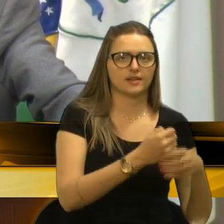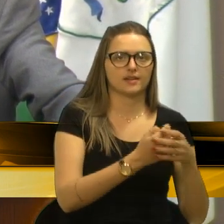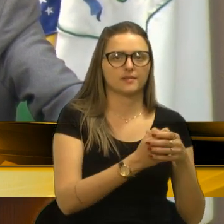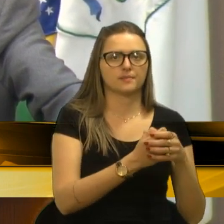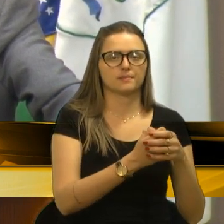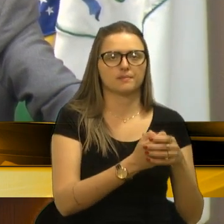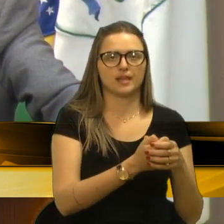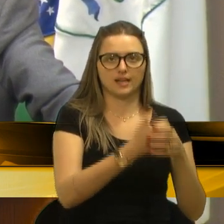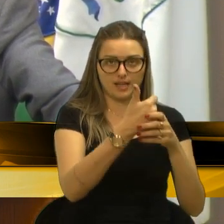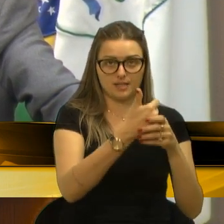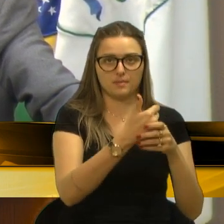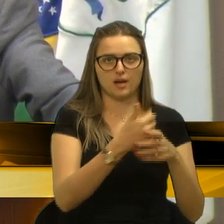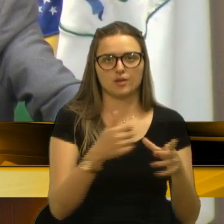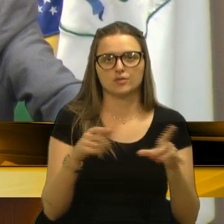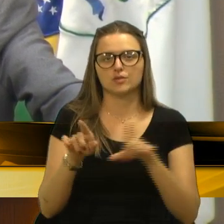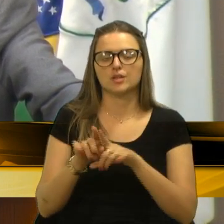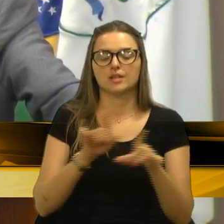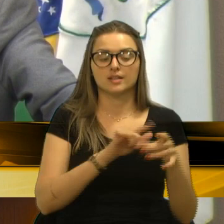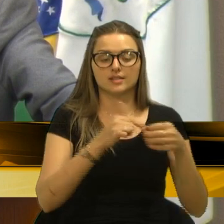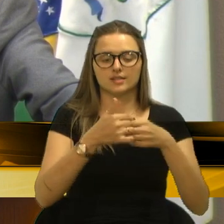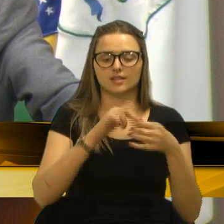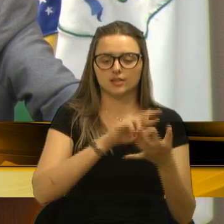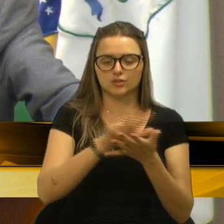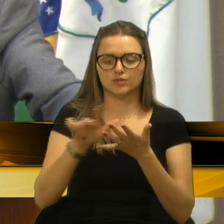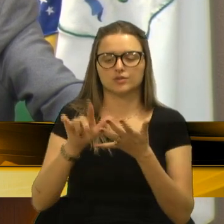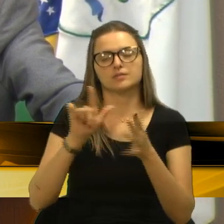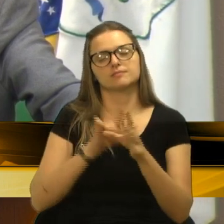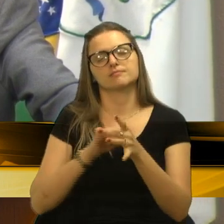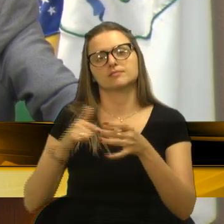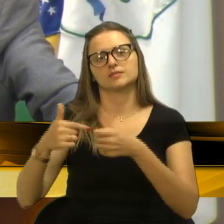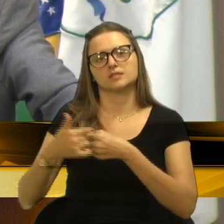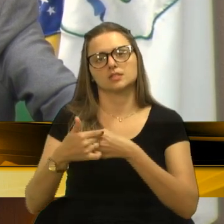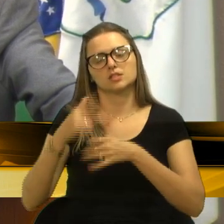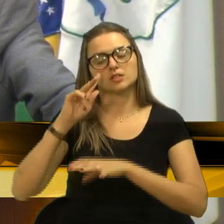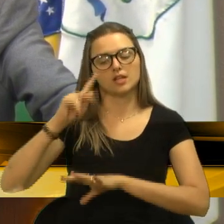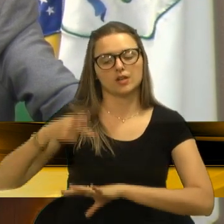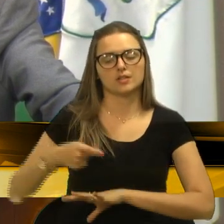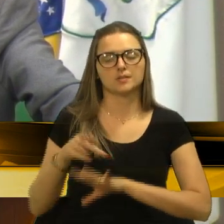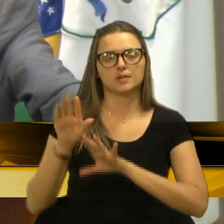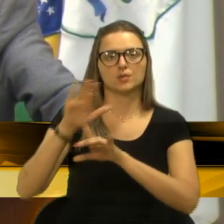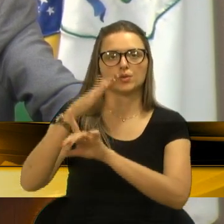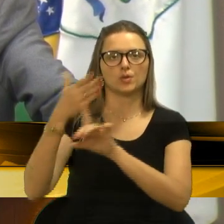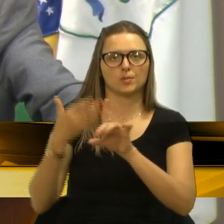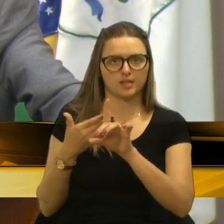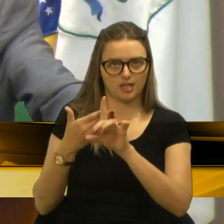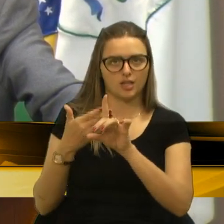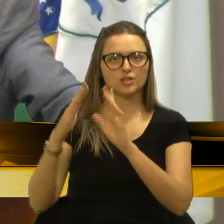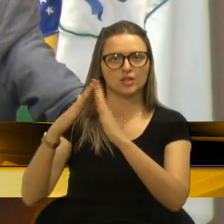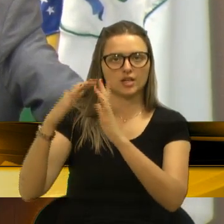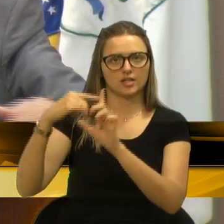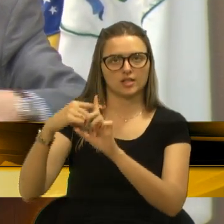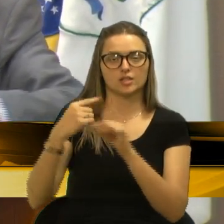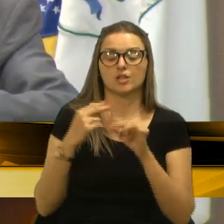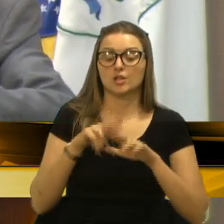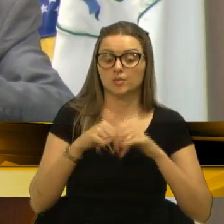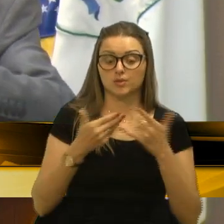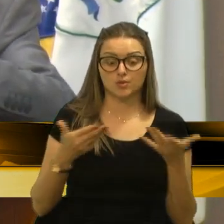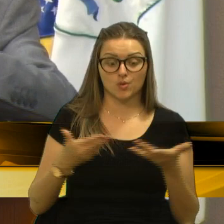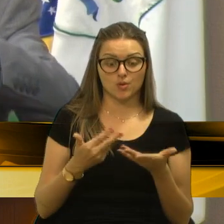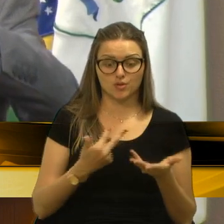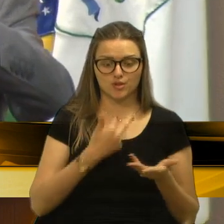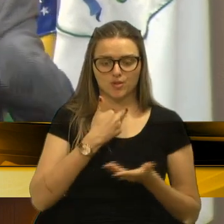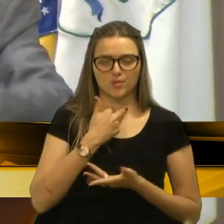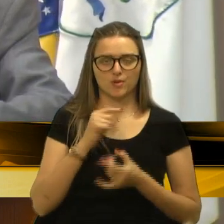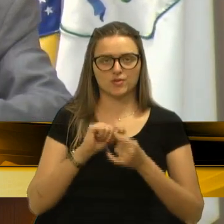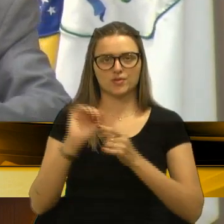assim digno de todo o nosso reconhecimento e homenagem. É por isso que hoje nós não podemos fazer uma